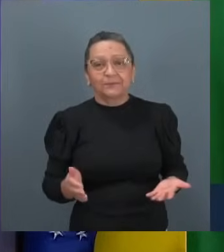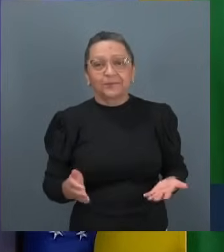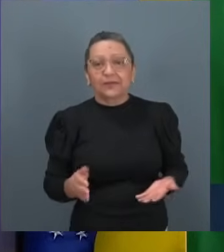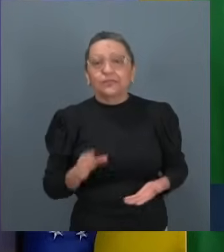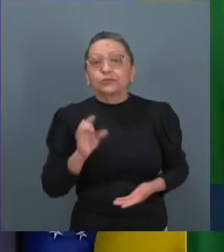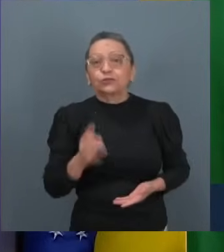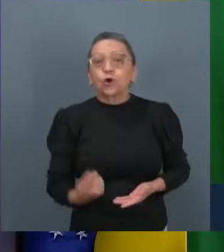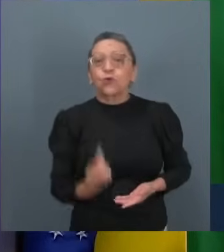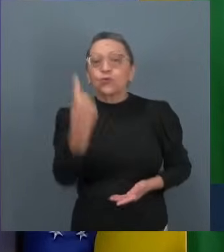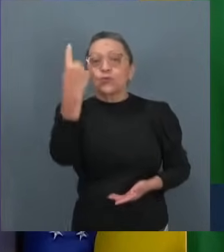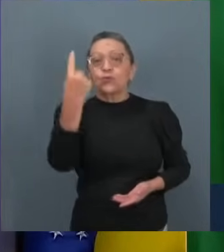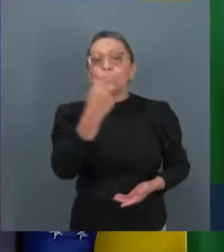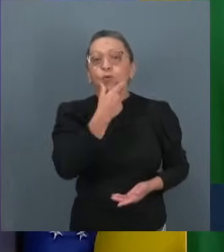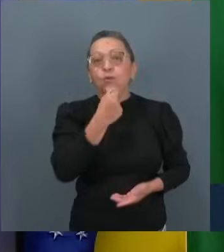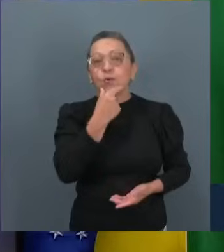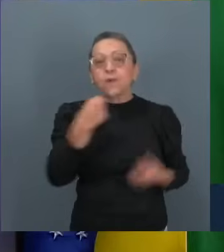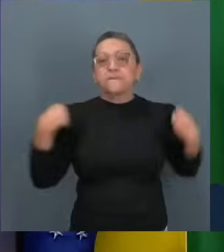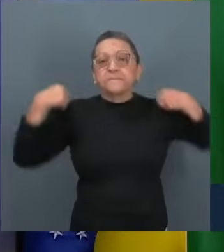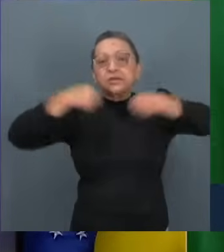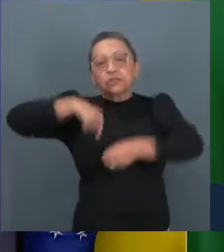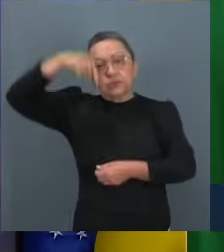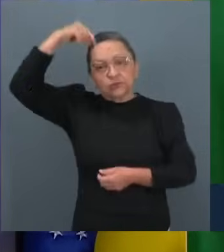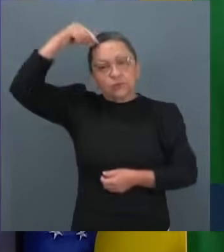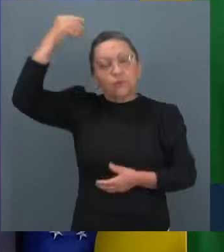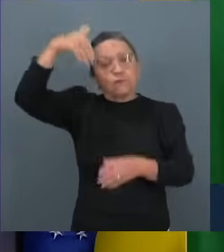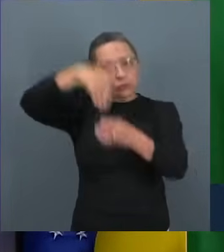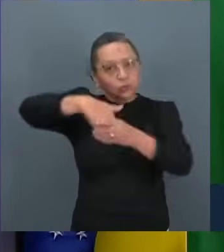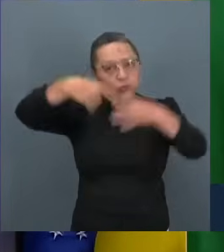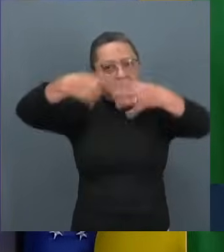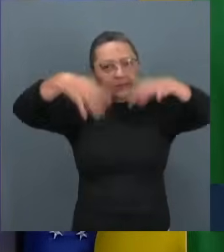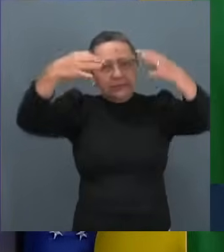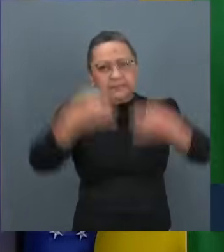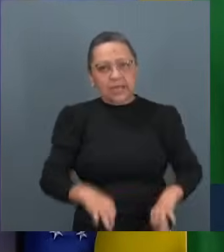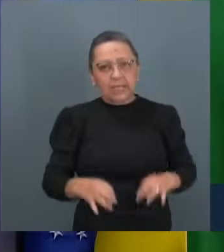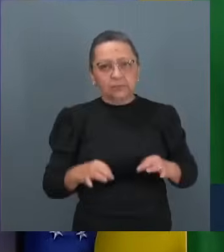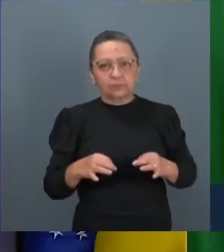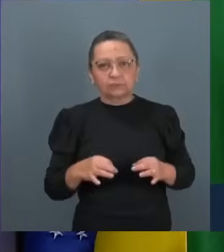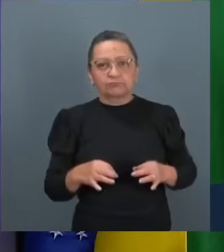Só o ministro André Mendonça, que votou corretamente pela sua